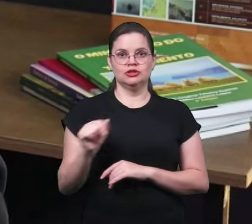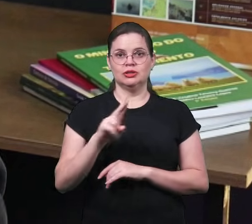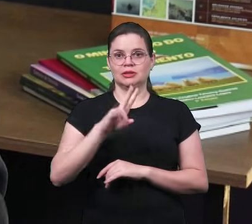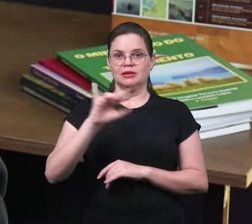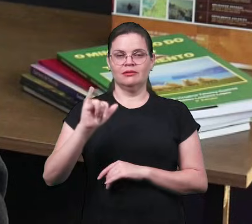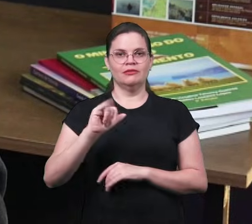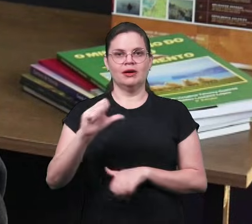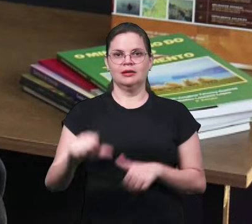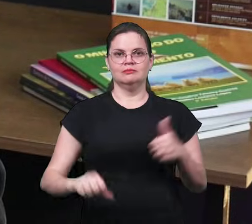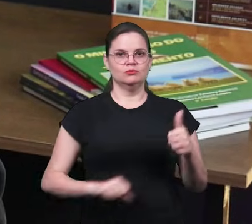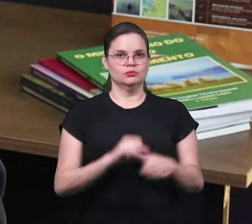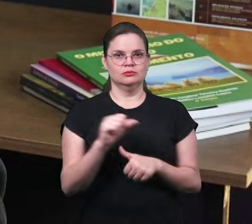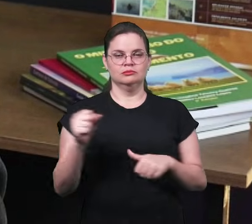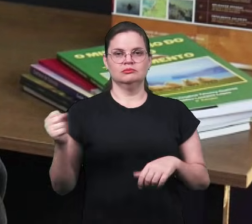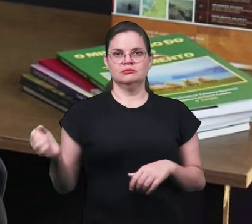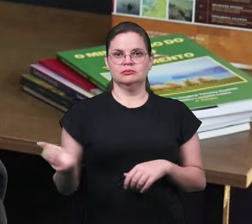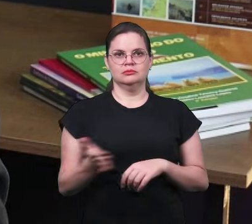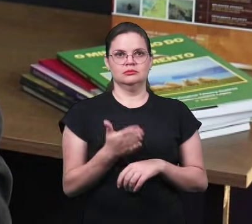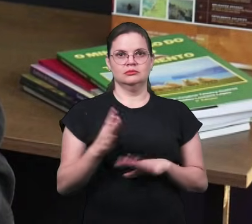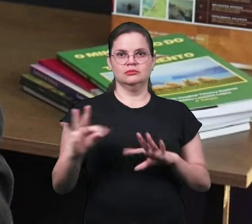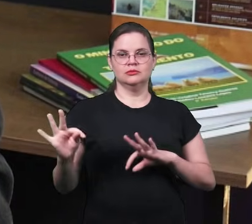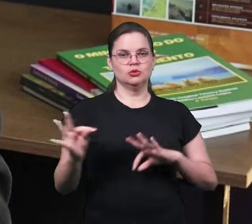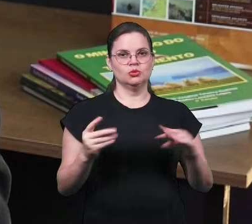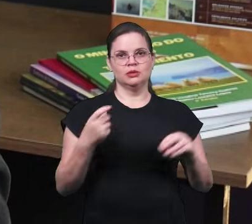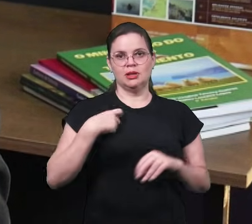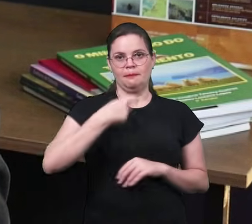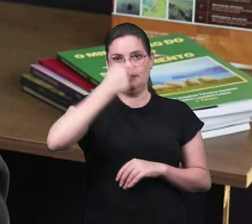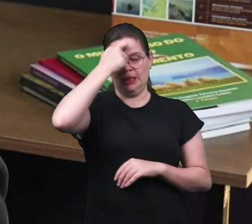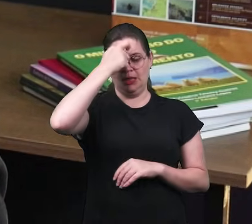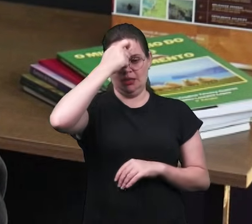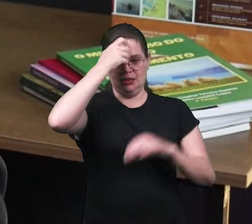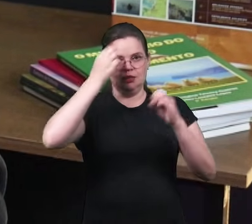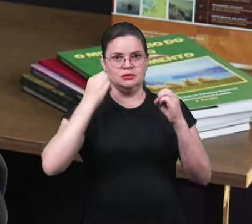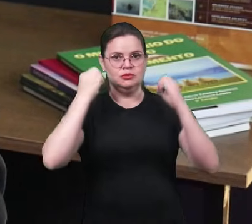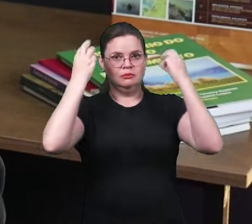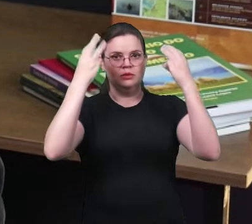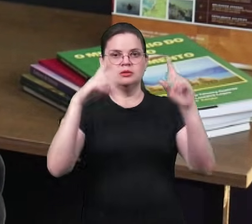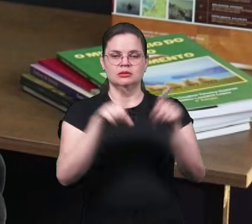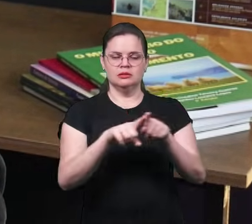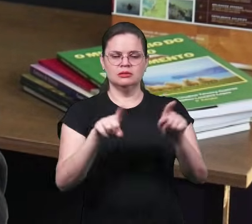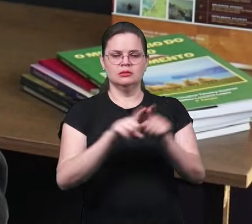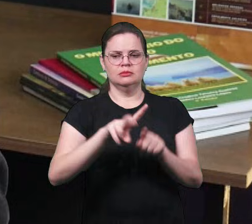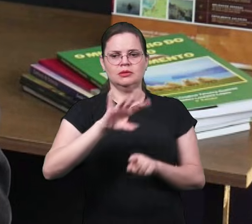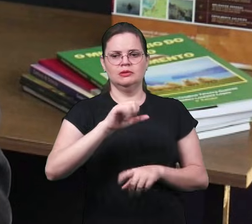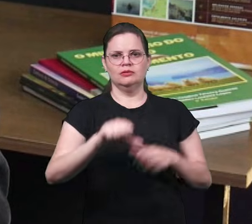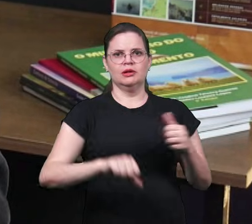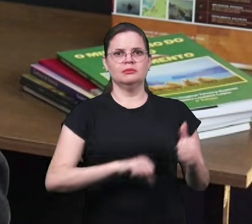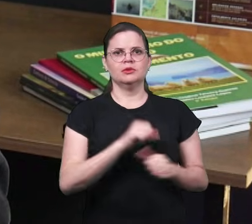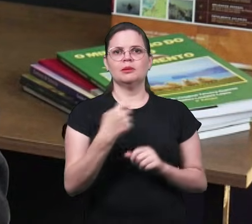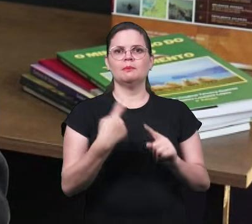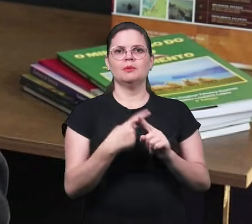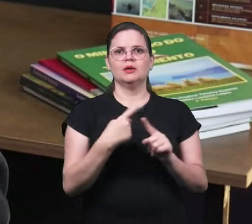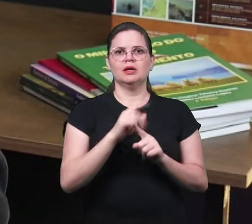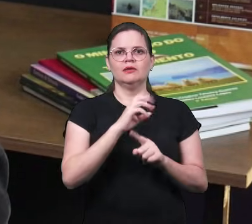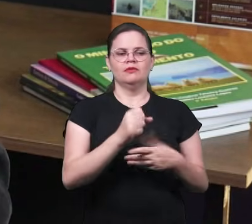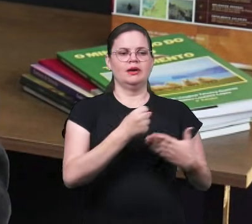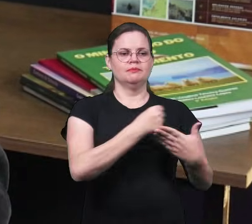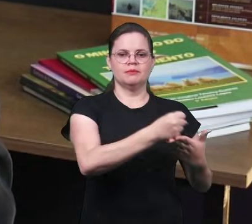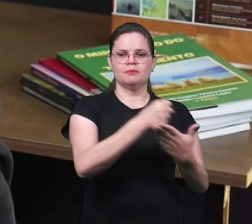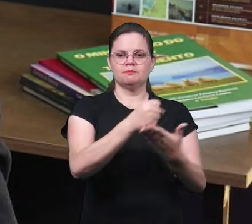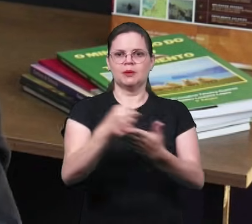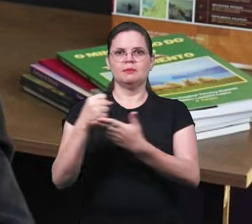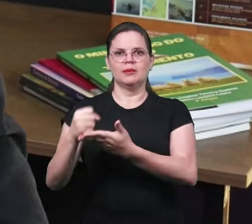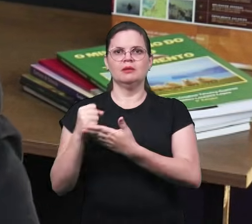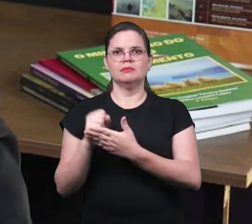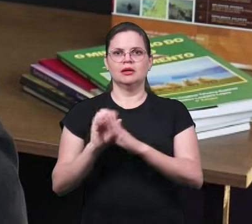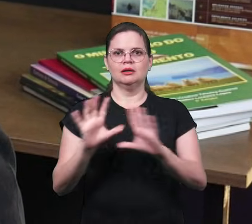mudar até a mentalidade de Moisés no que tange a assistência ao povo, né? Aí eu gostaria